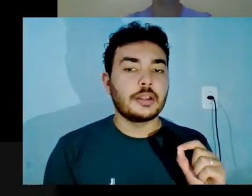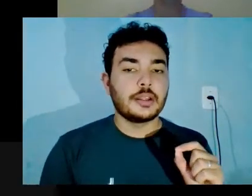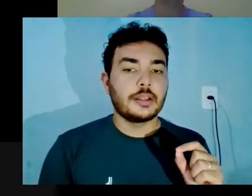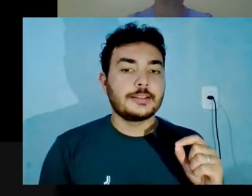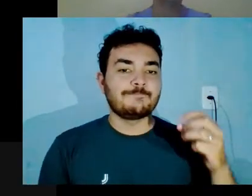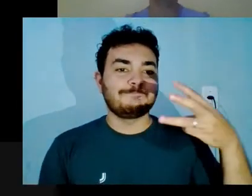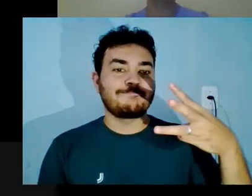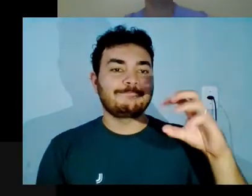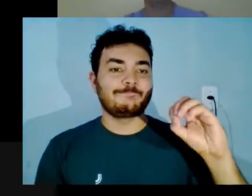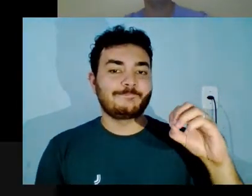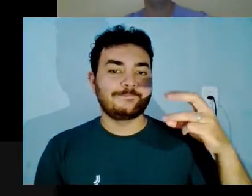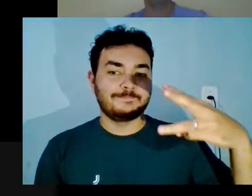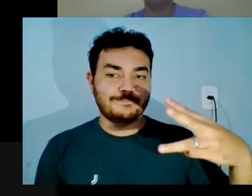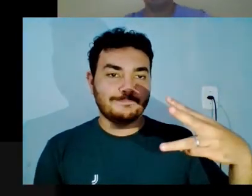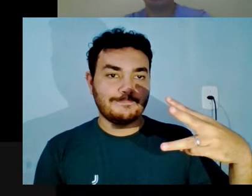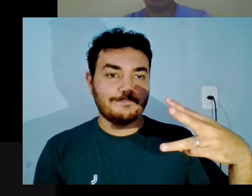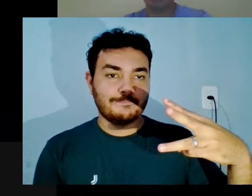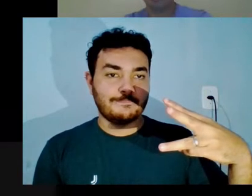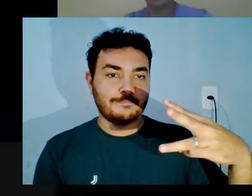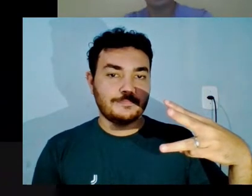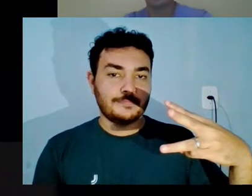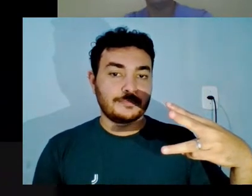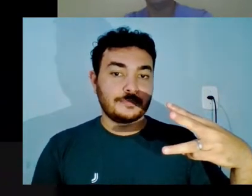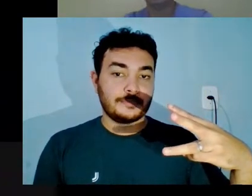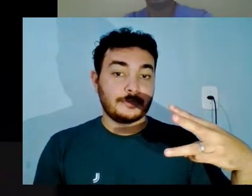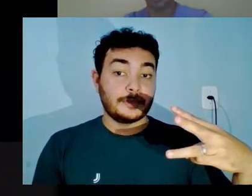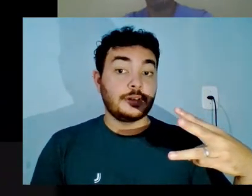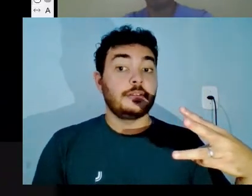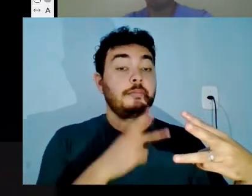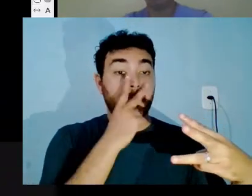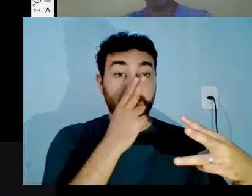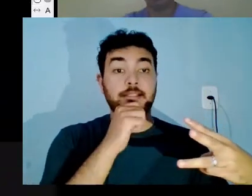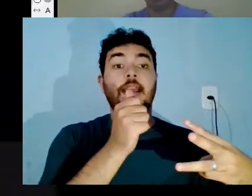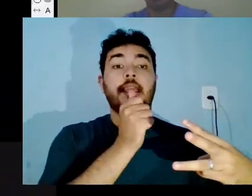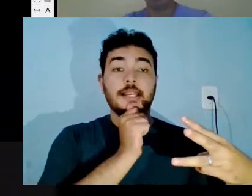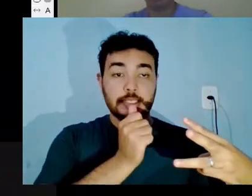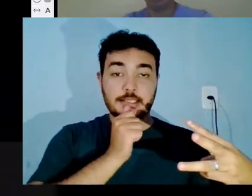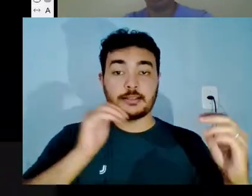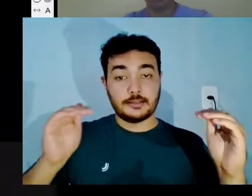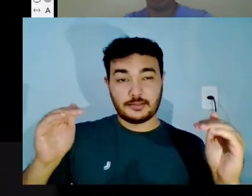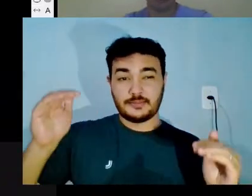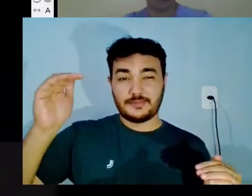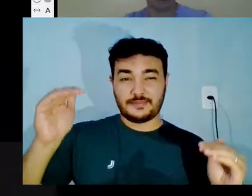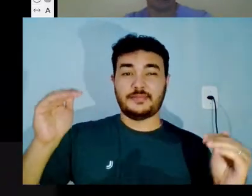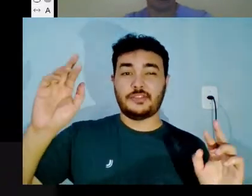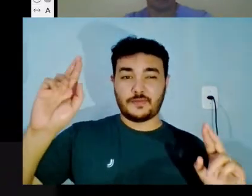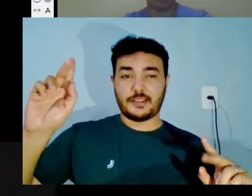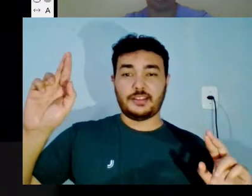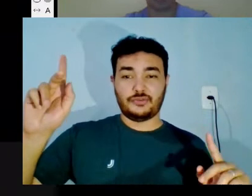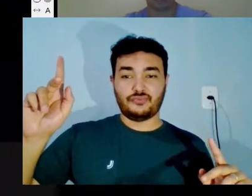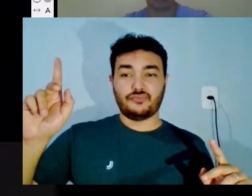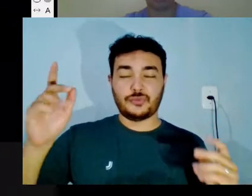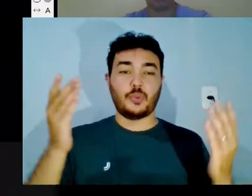de 303 kJ por mol. Ainda assim, há uma diferença no valor, né? A gente percebe aqui, ó, se a gente